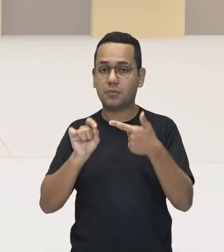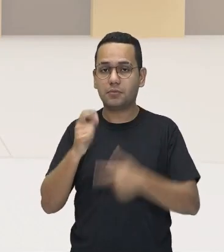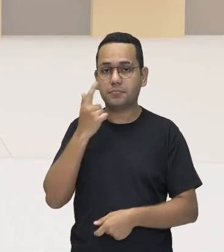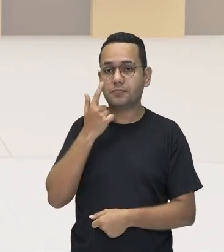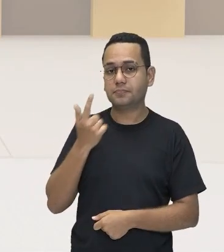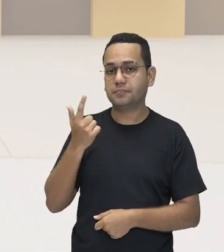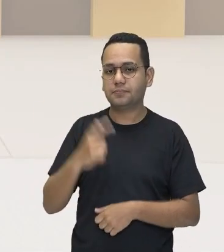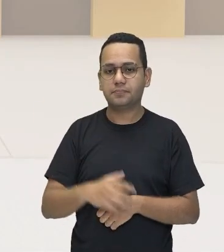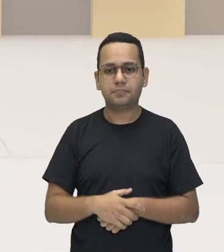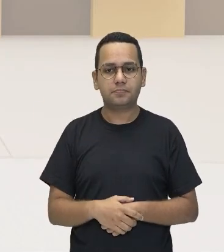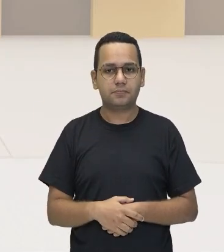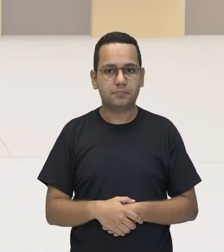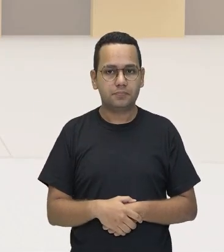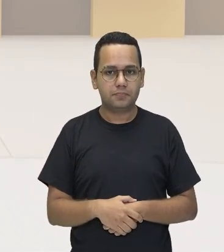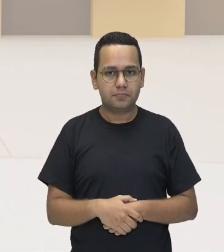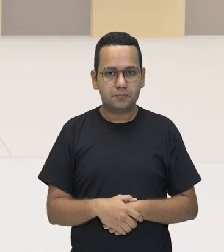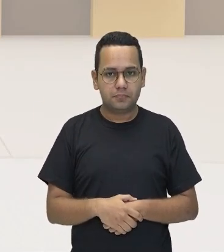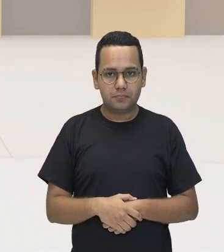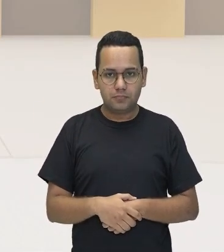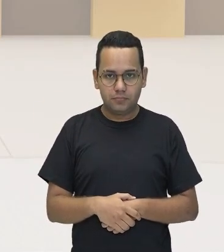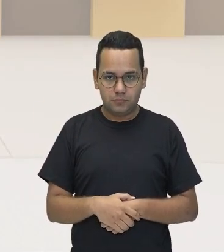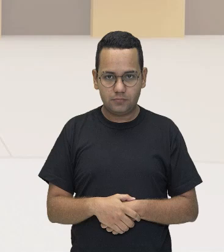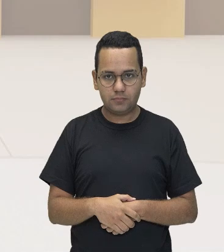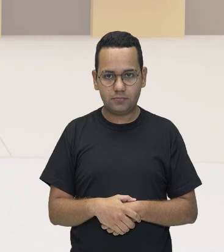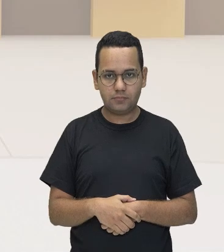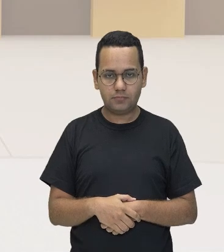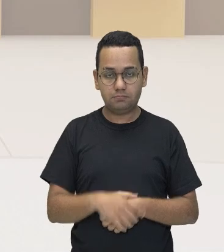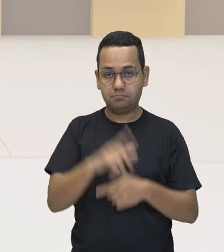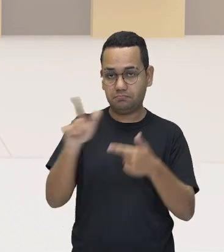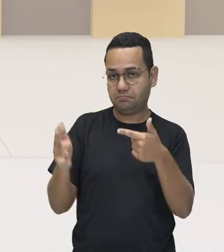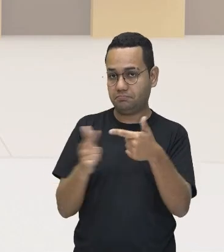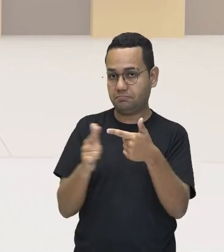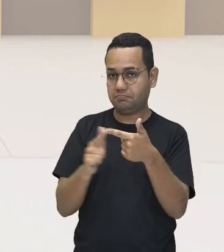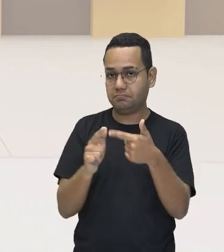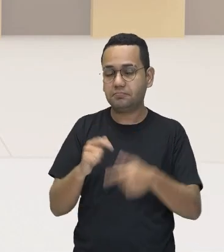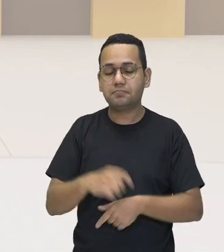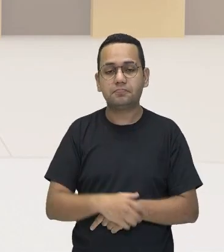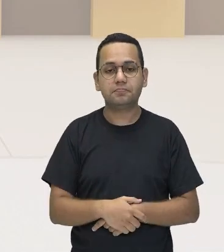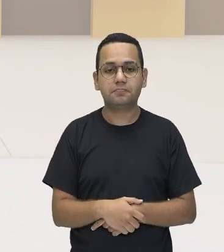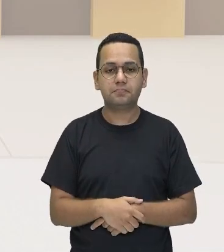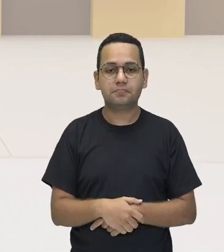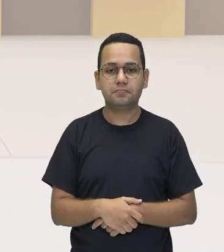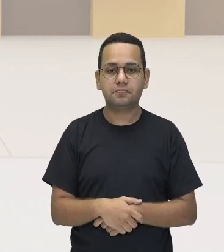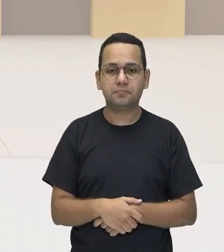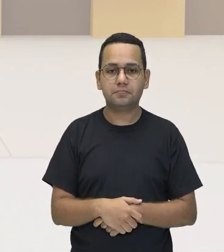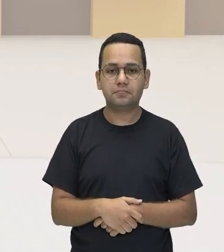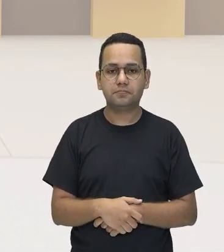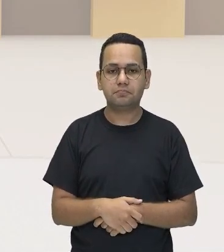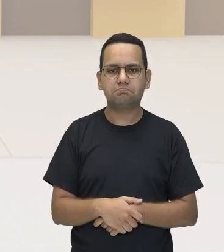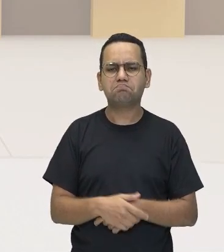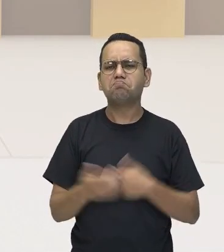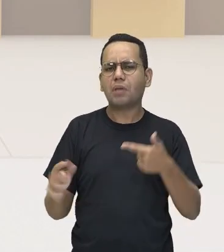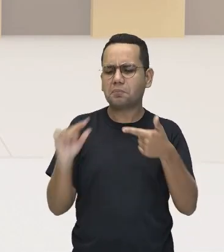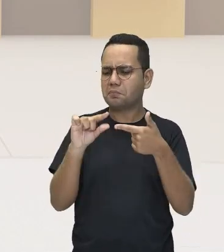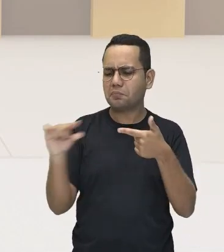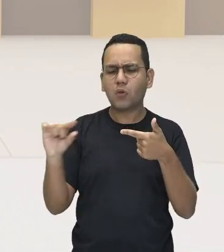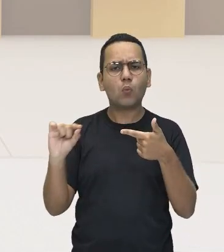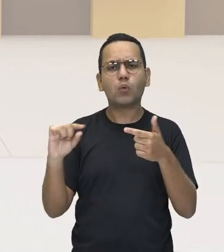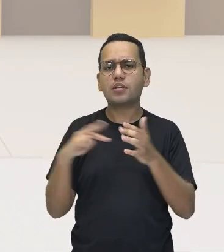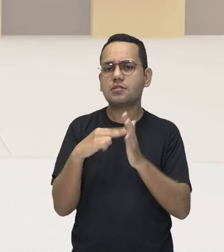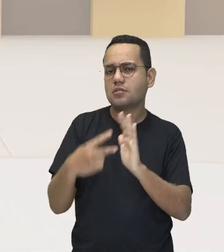ó, participação e consulta, ok? O que eu quero dizer com isso? Você